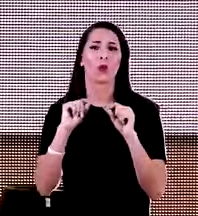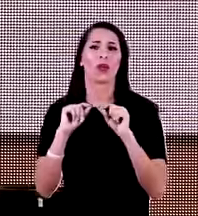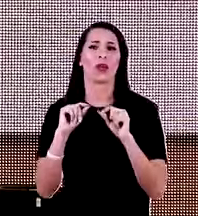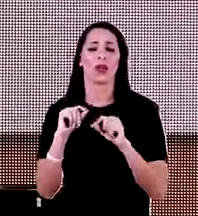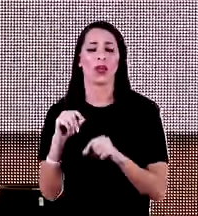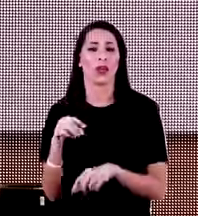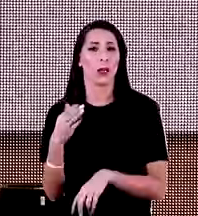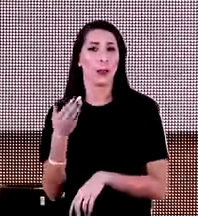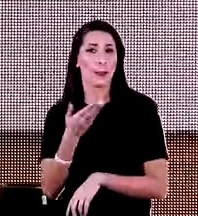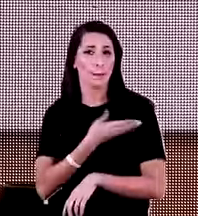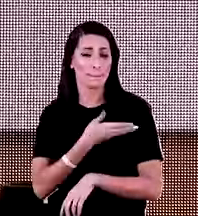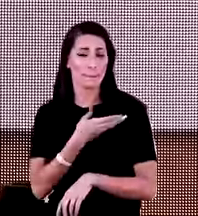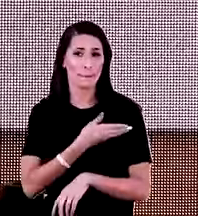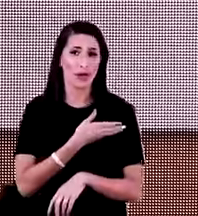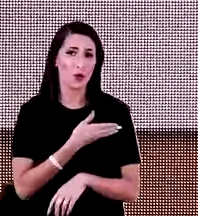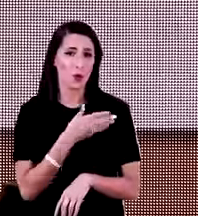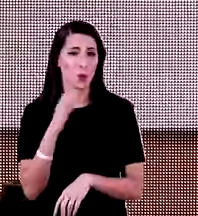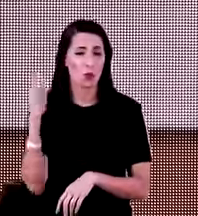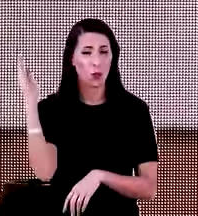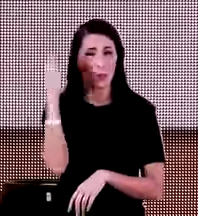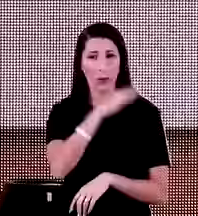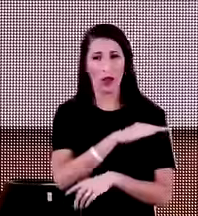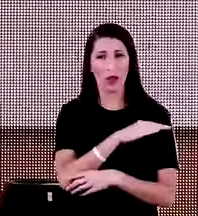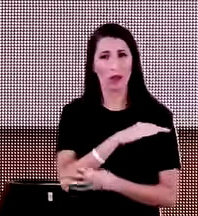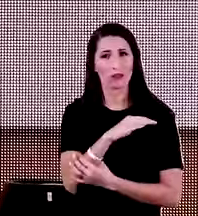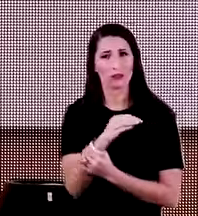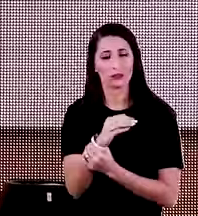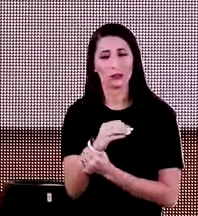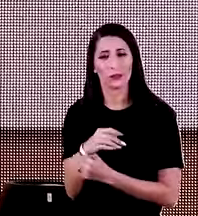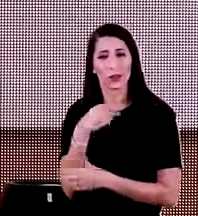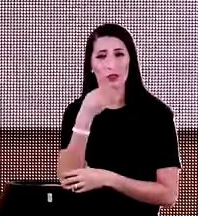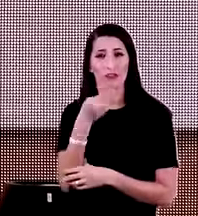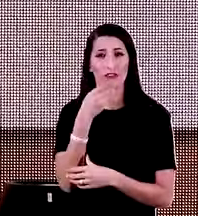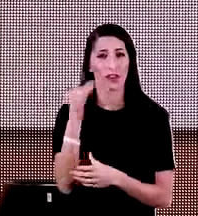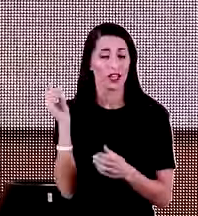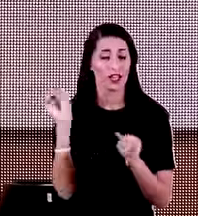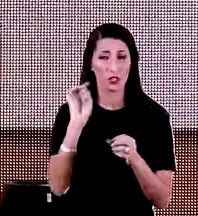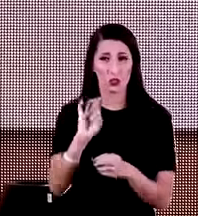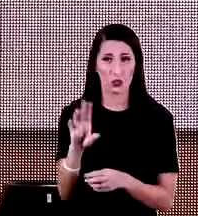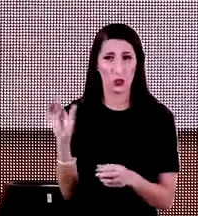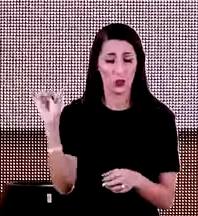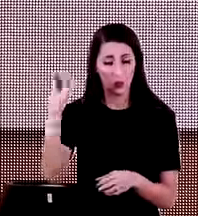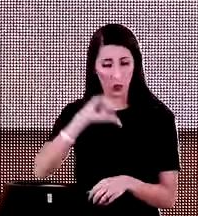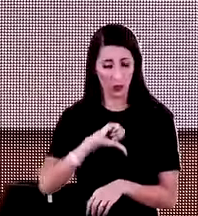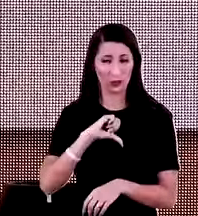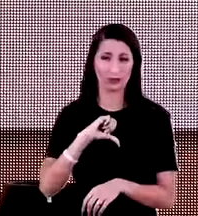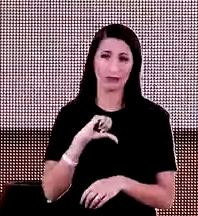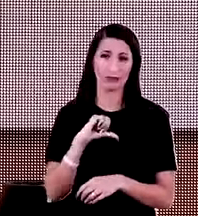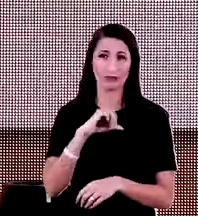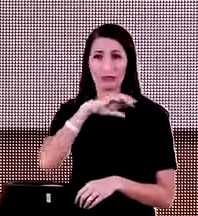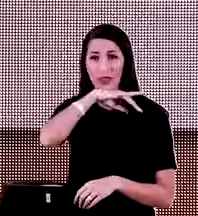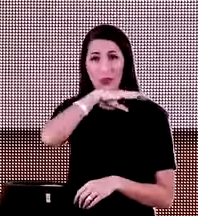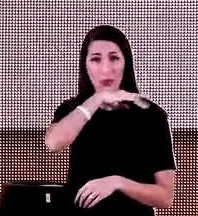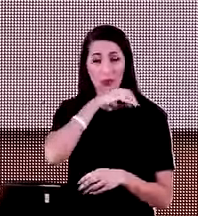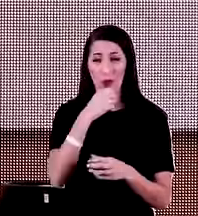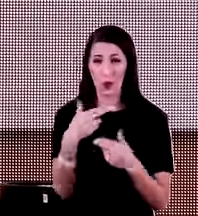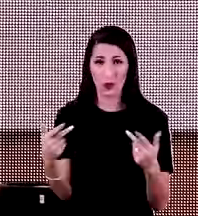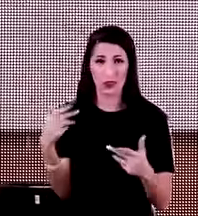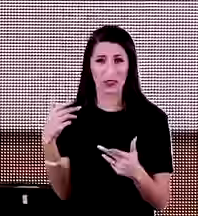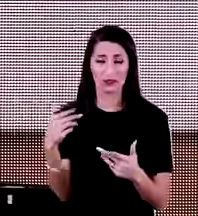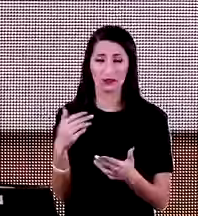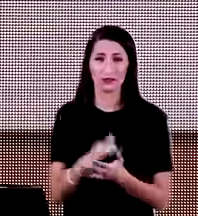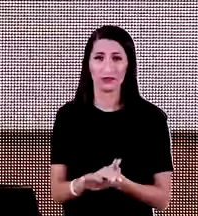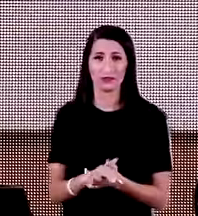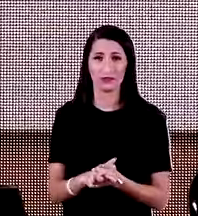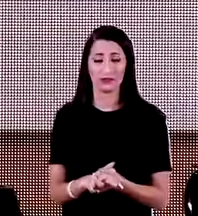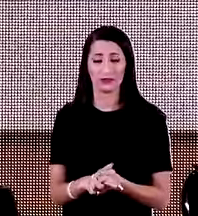andar com uma pessoa pessimista, não é? Não tem gente que parece que abre a boca, liga a bandeira 2, 5 horas da manhã, né? A pessoa chega,